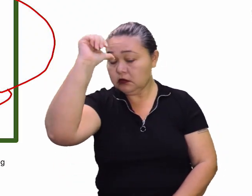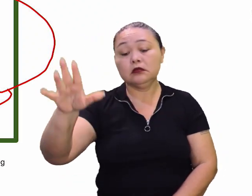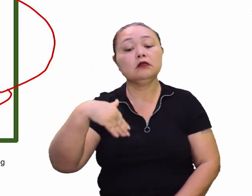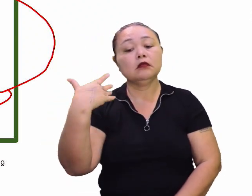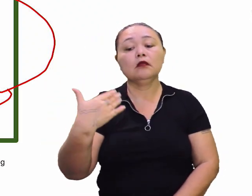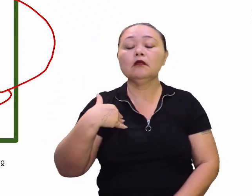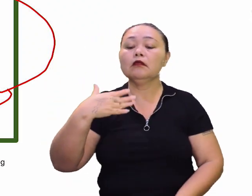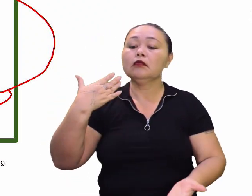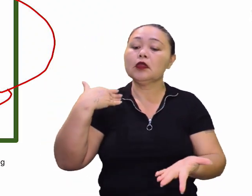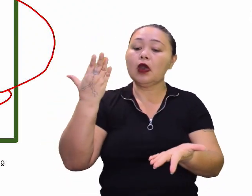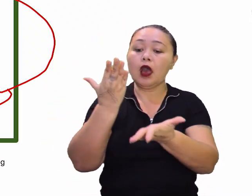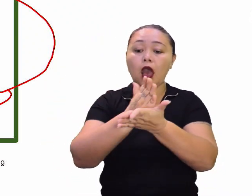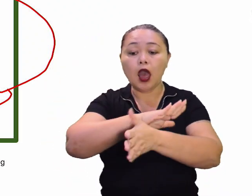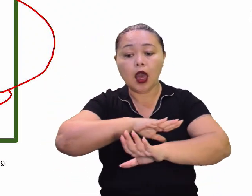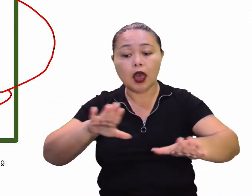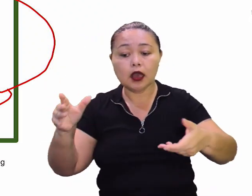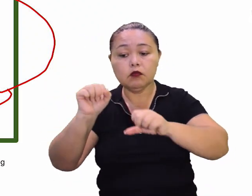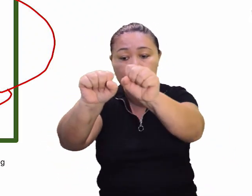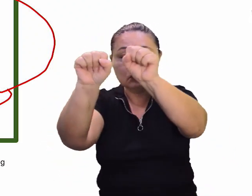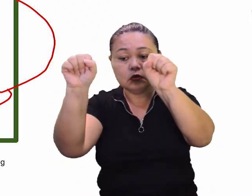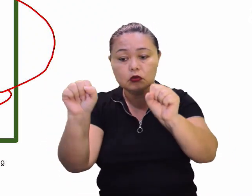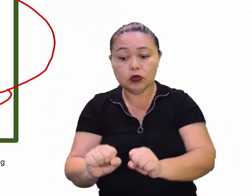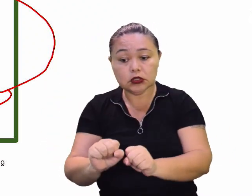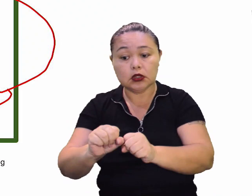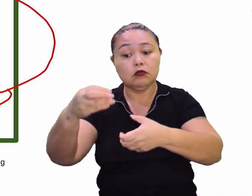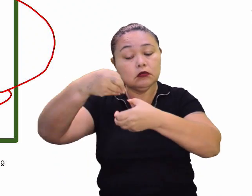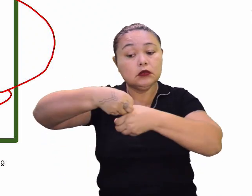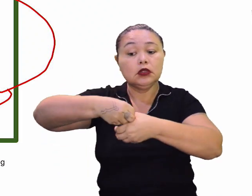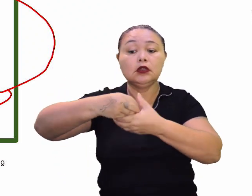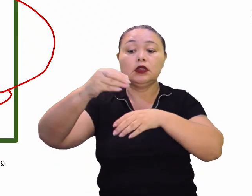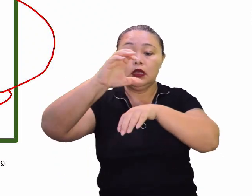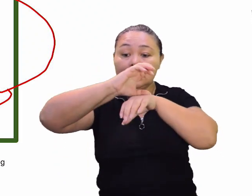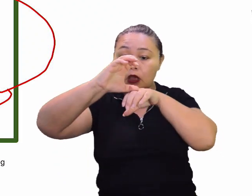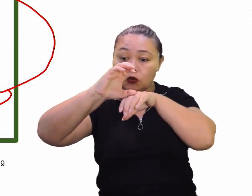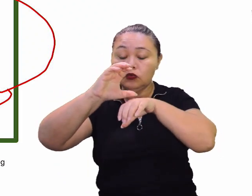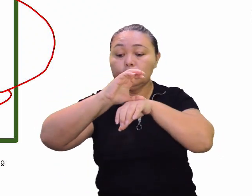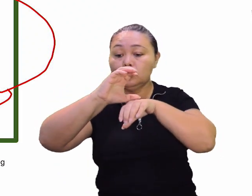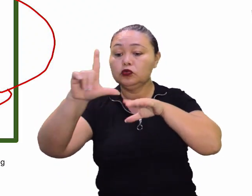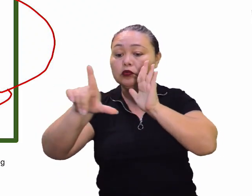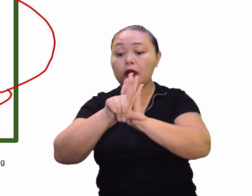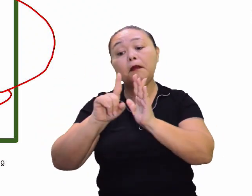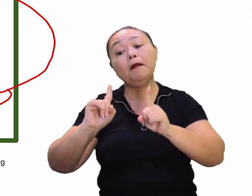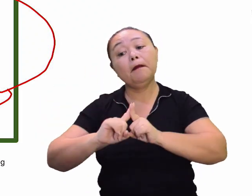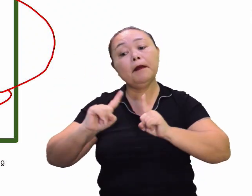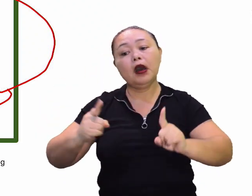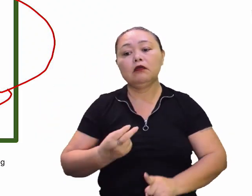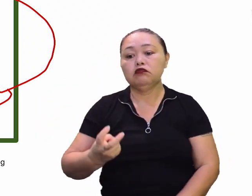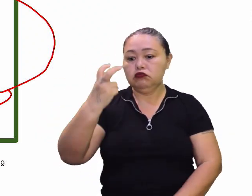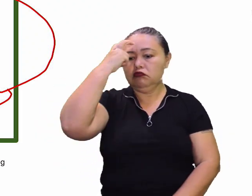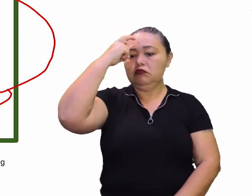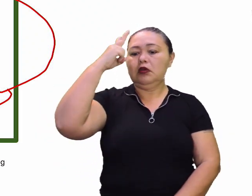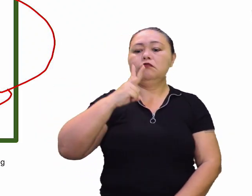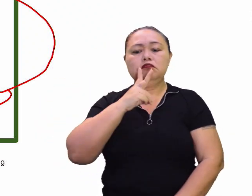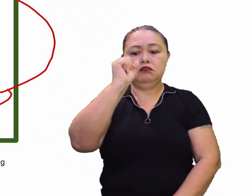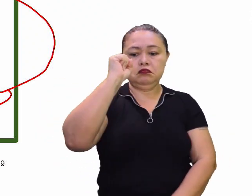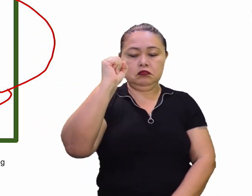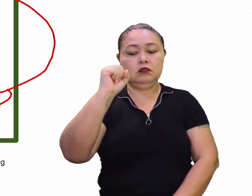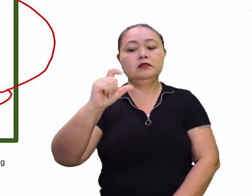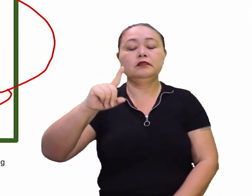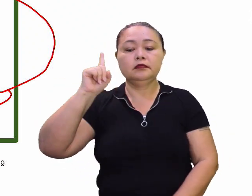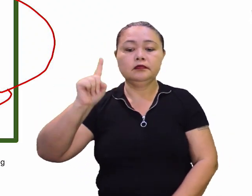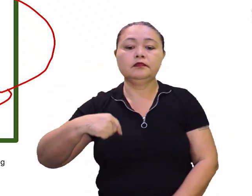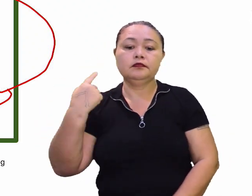foi abolido em 1950 o sistema de casta na Constituição, mas culturalmente é muito forte. Muito